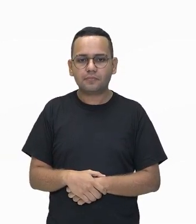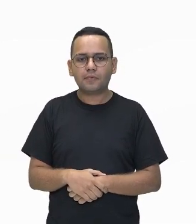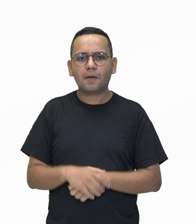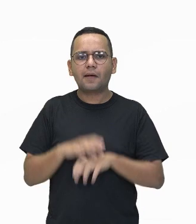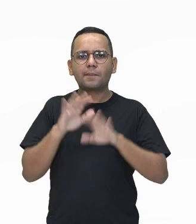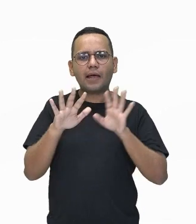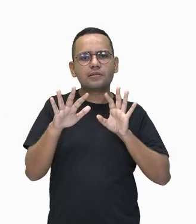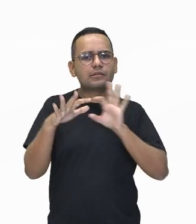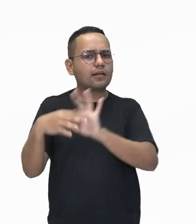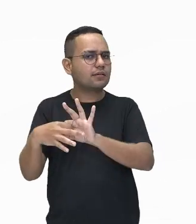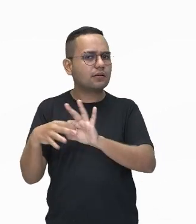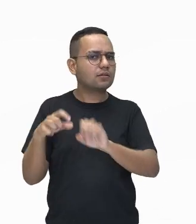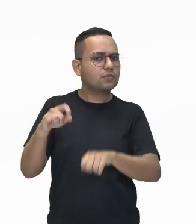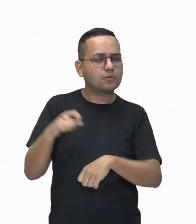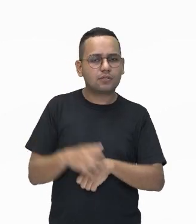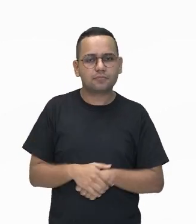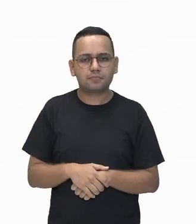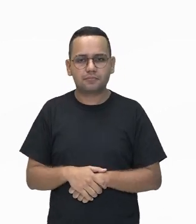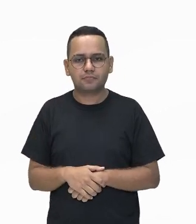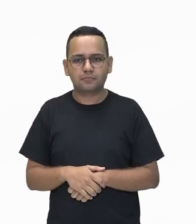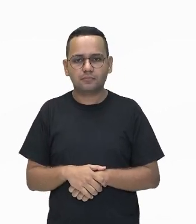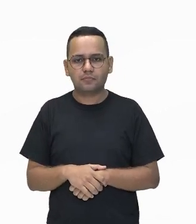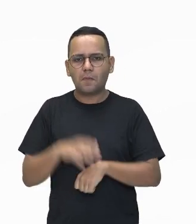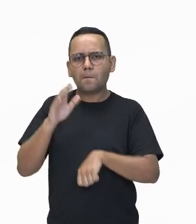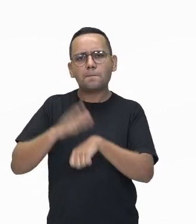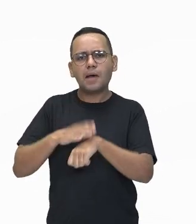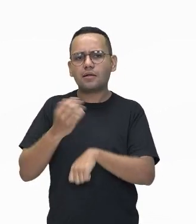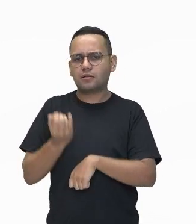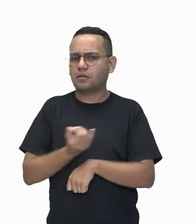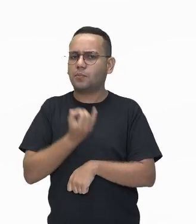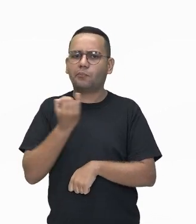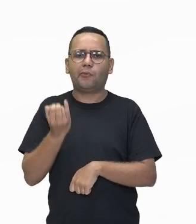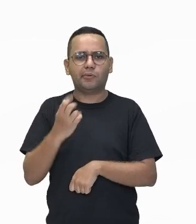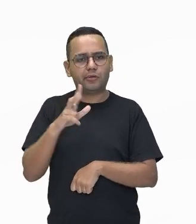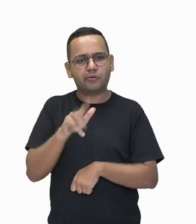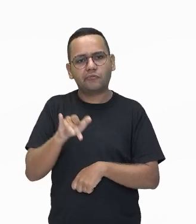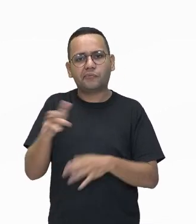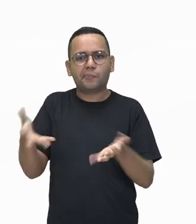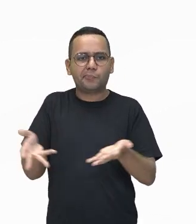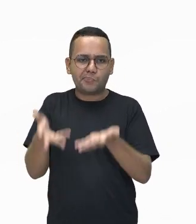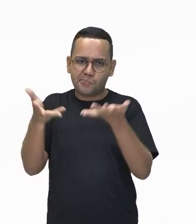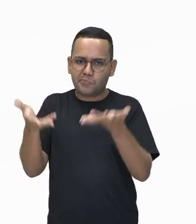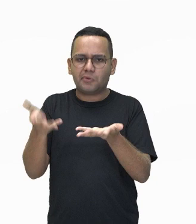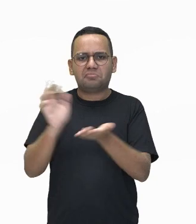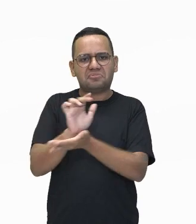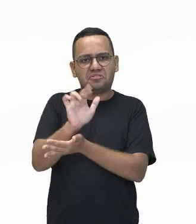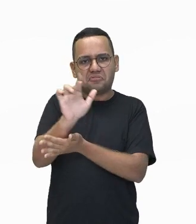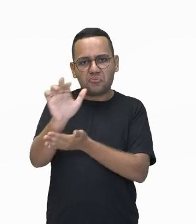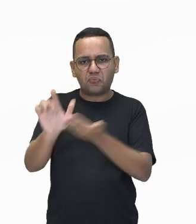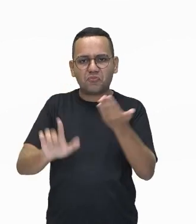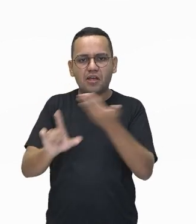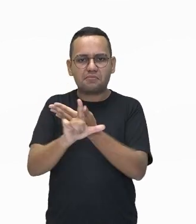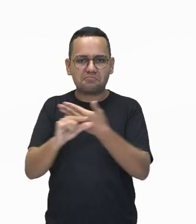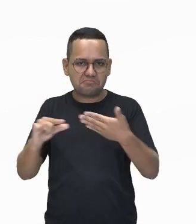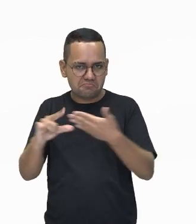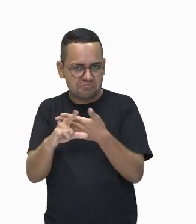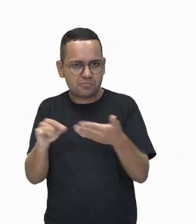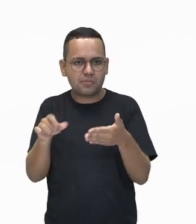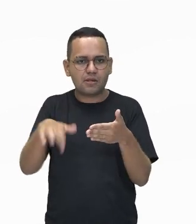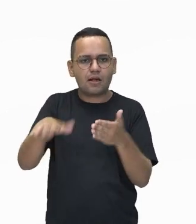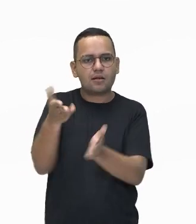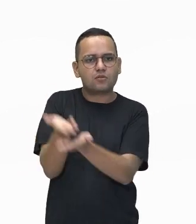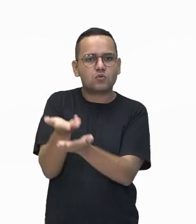uma questão inevitável, que tem motivado a atenção de tantos filósofos e estudiosos